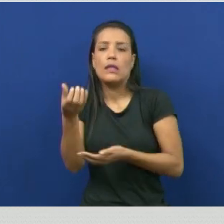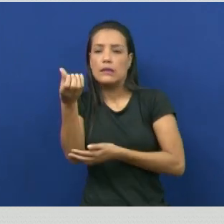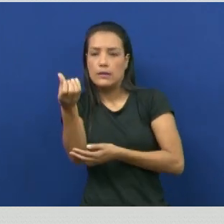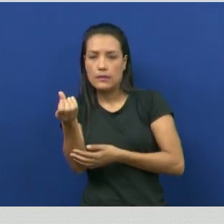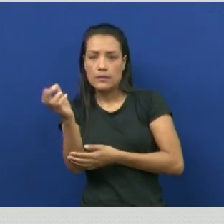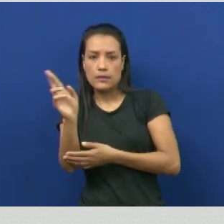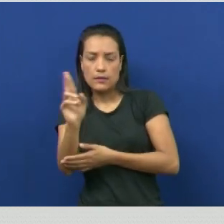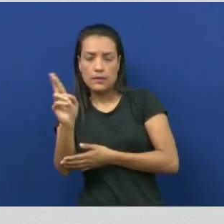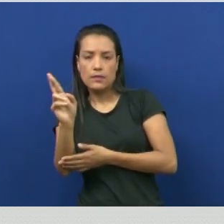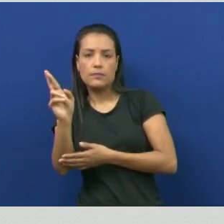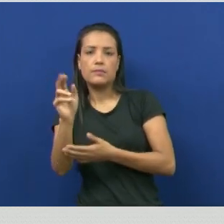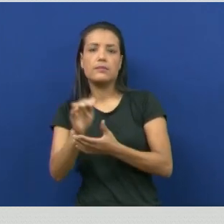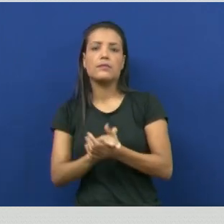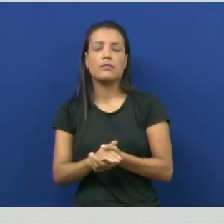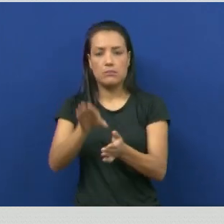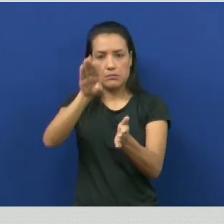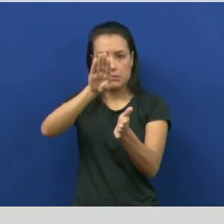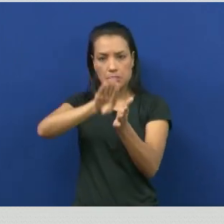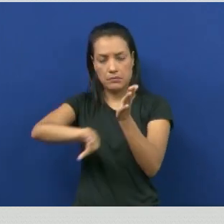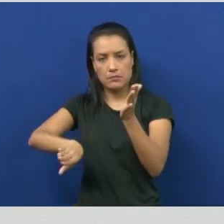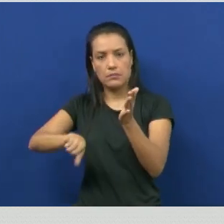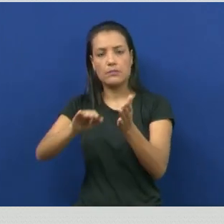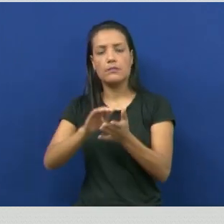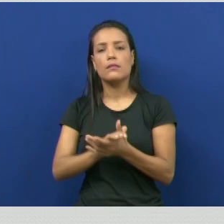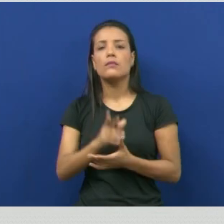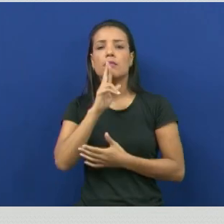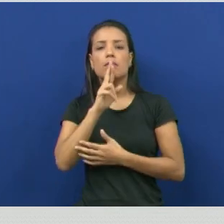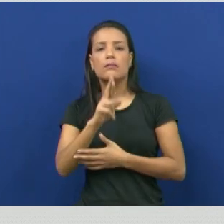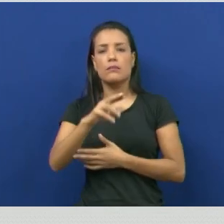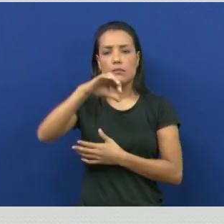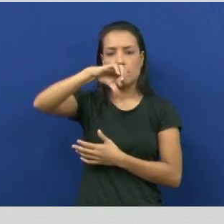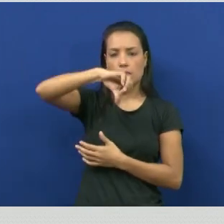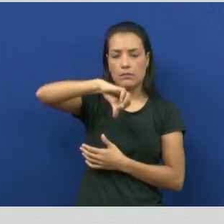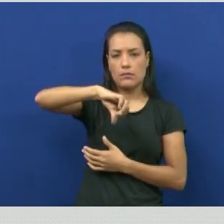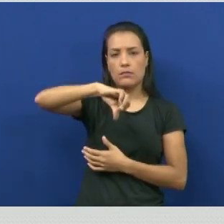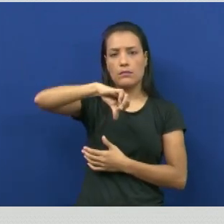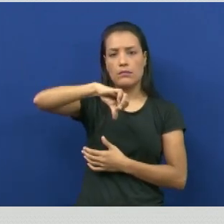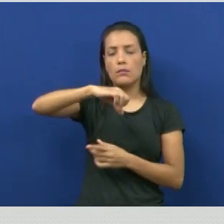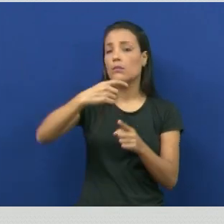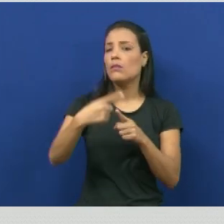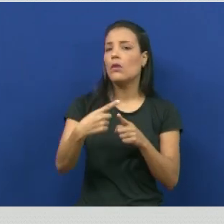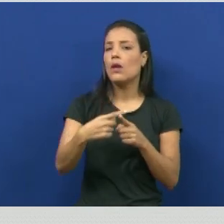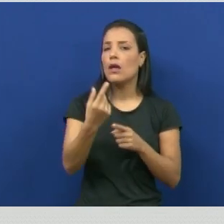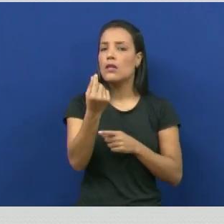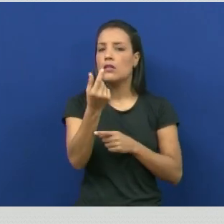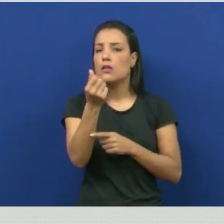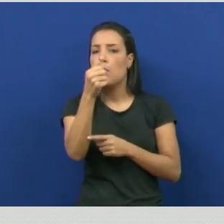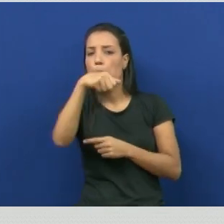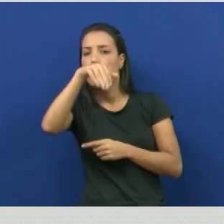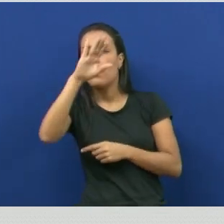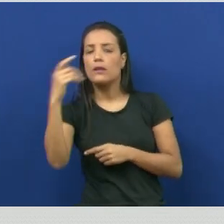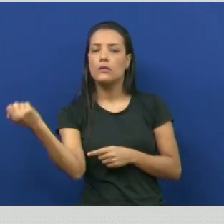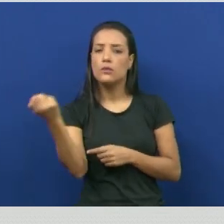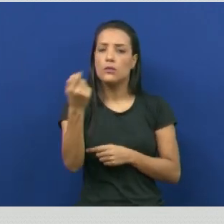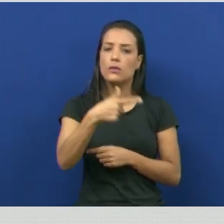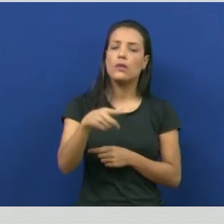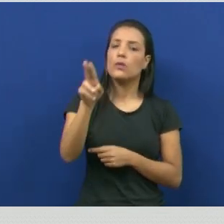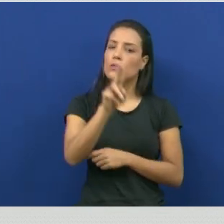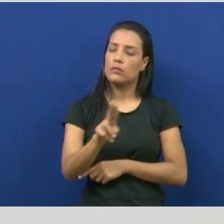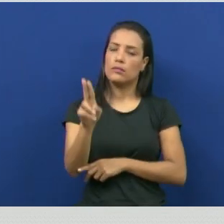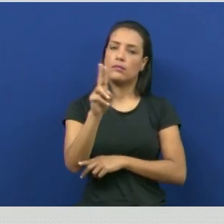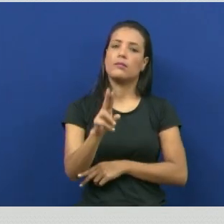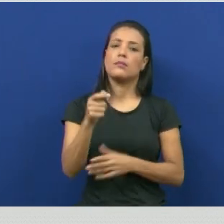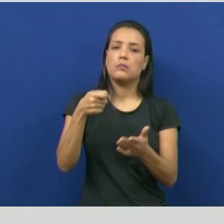não vou ter mais esse 6. Vai resultar em 9, por quê? Porque eu tinha mais dinheiro do que eu gastei, então eu ainda tenho 9 reais,